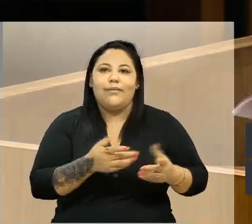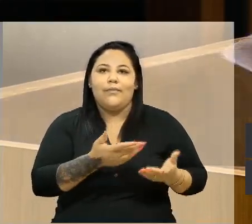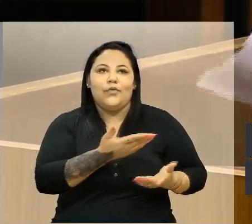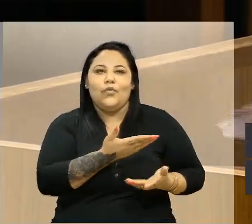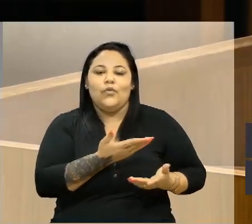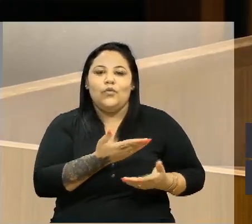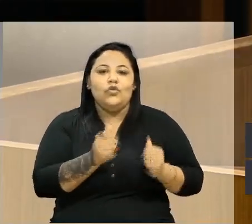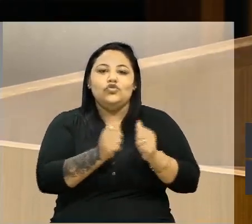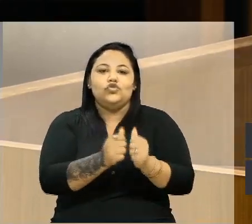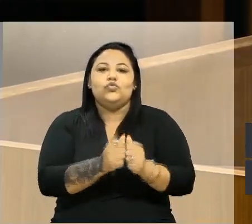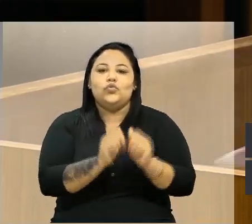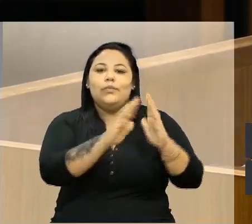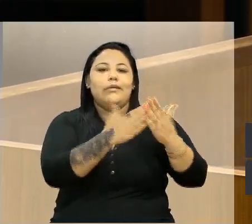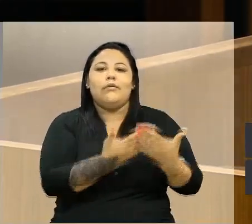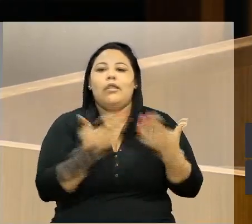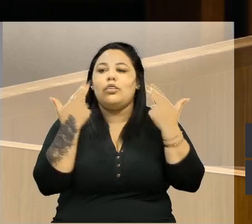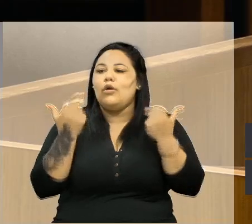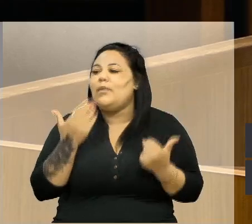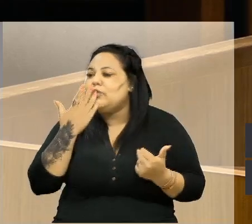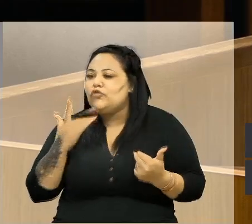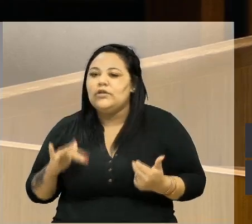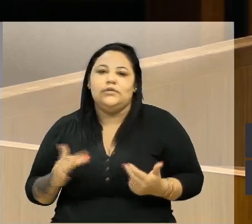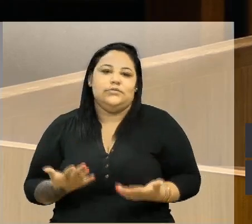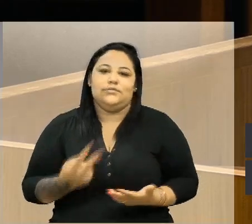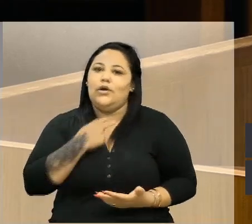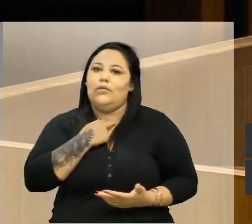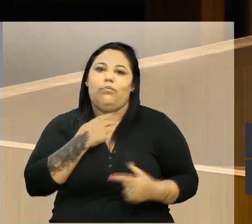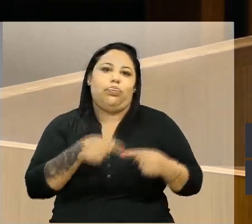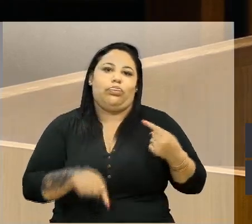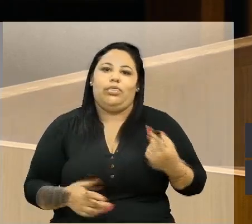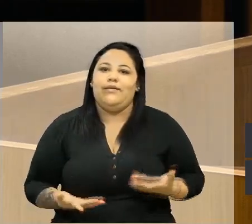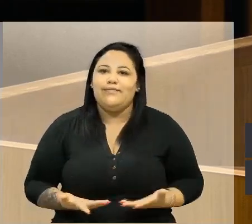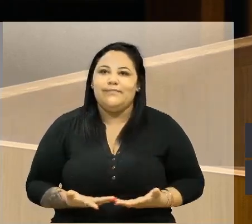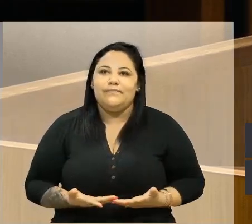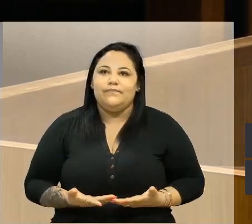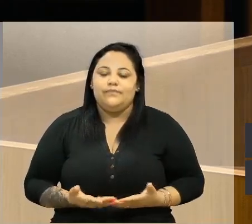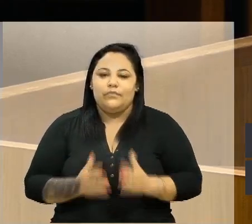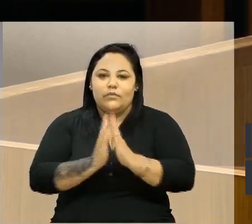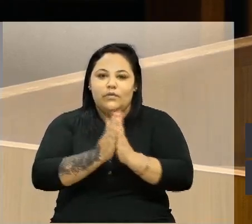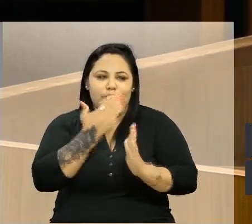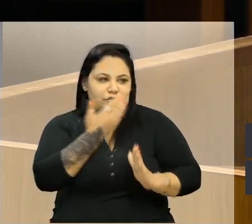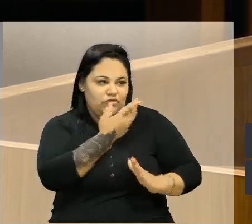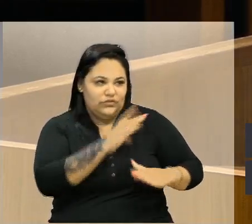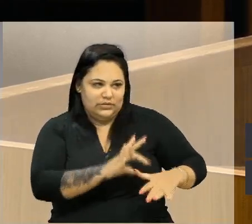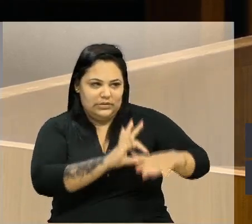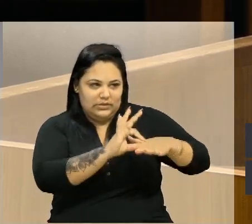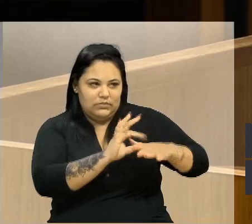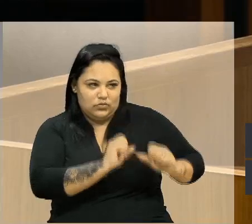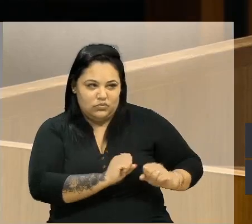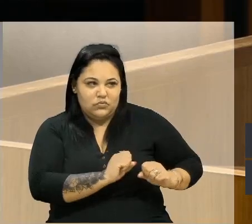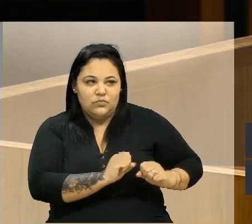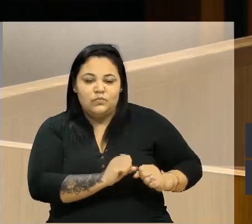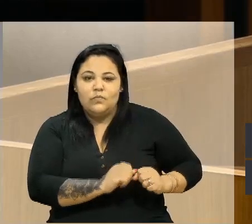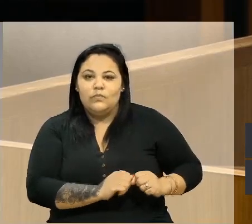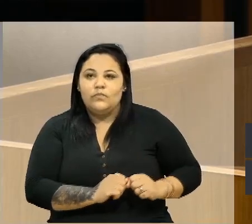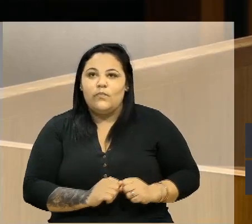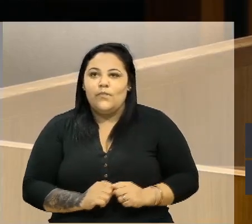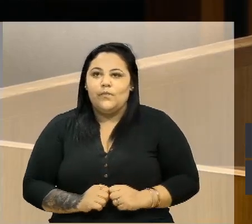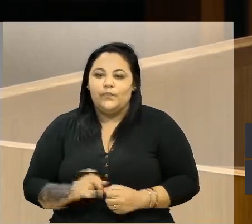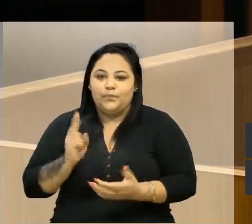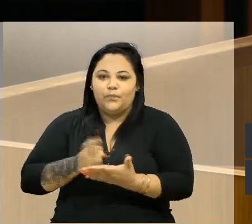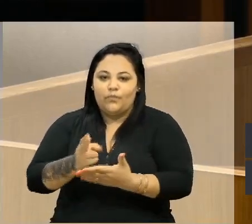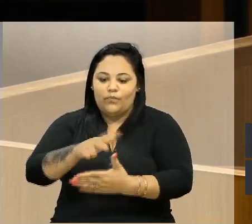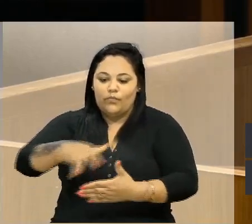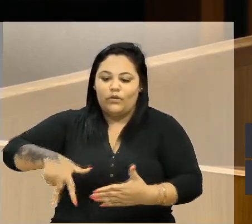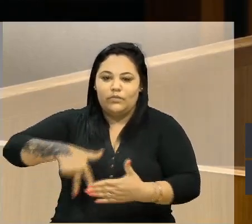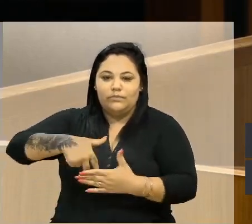5ª, 6ª série de uma escola regulamentar? Por favor, uma declaração de líder para a bancada do PT. Em declaração de líder,